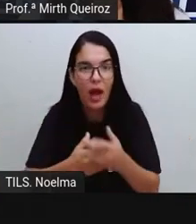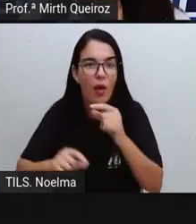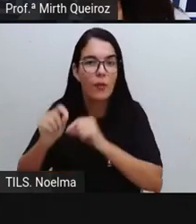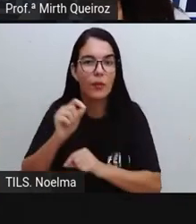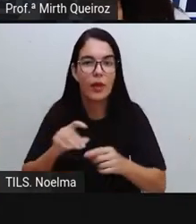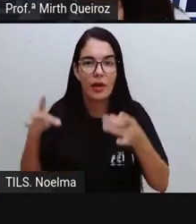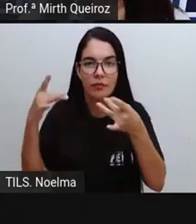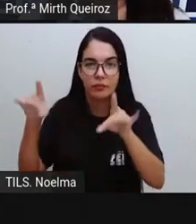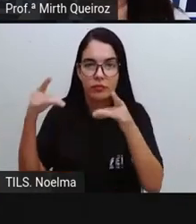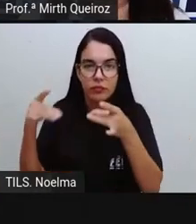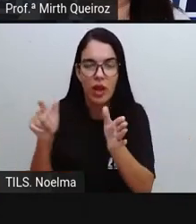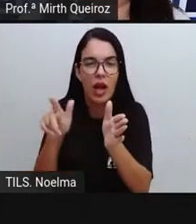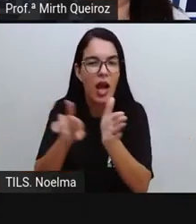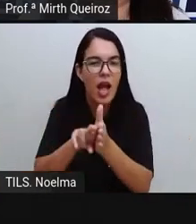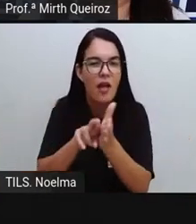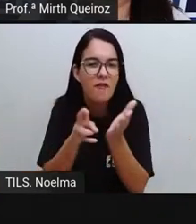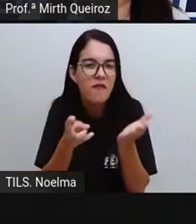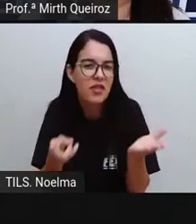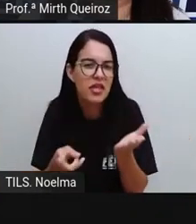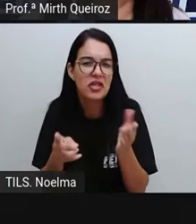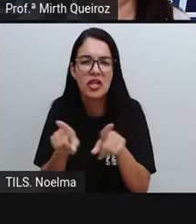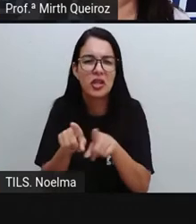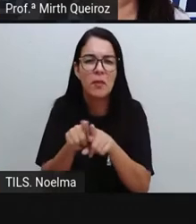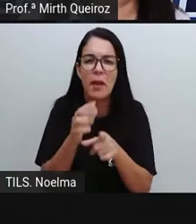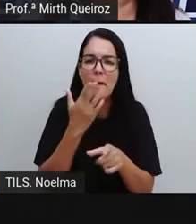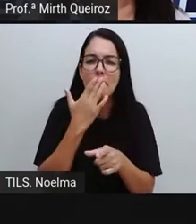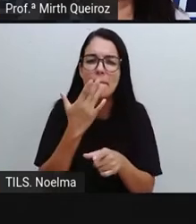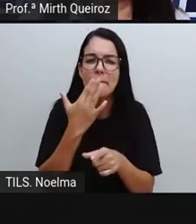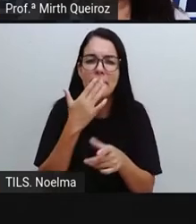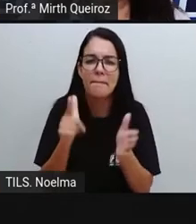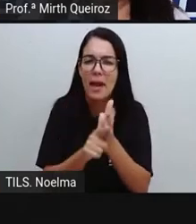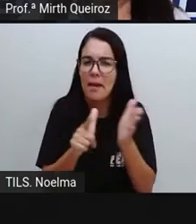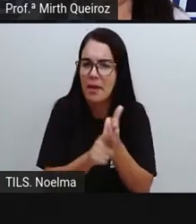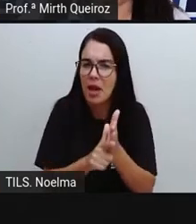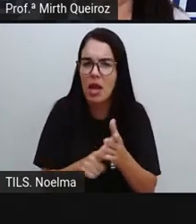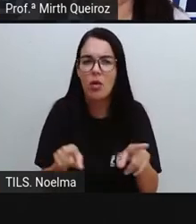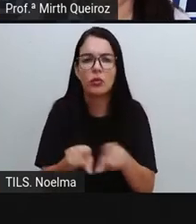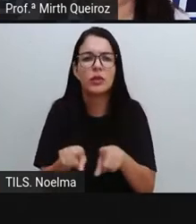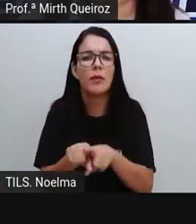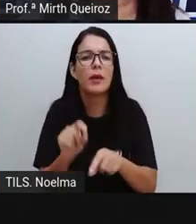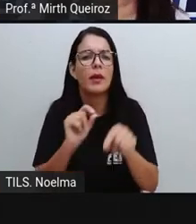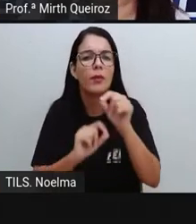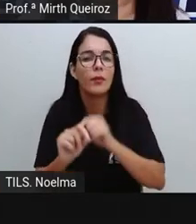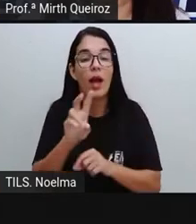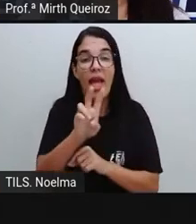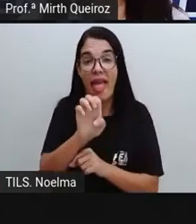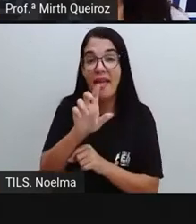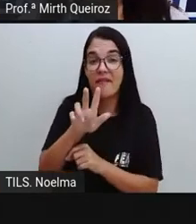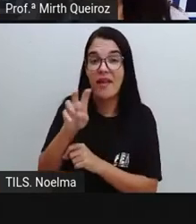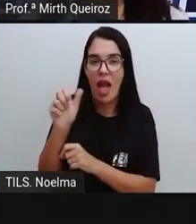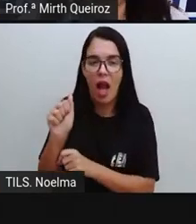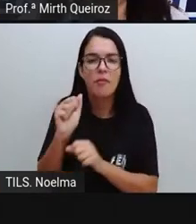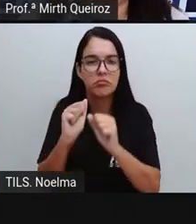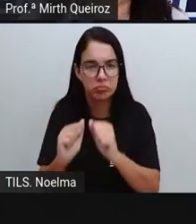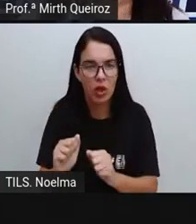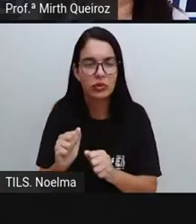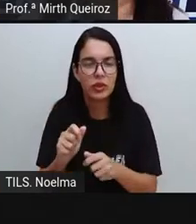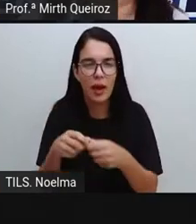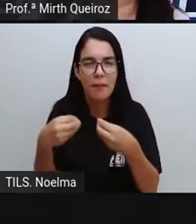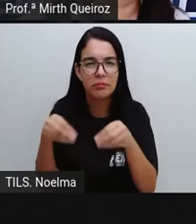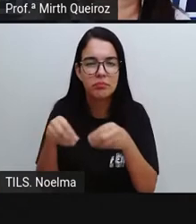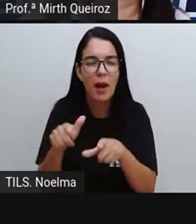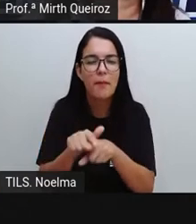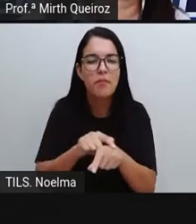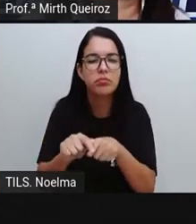de presente, vocês também podem estar utilizando aí, papéis coloridos ou até mesmo retalhos de EVA, que é aquele material